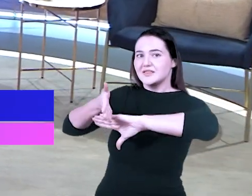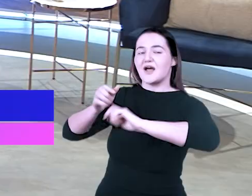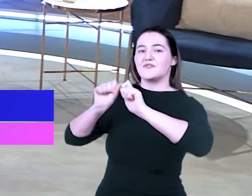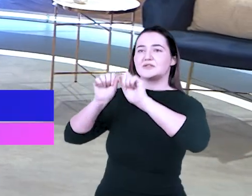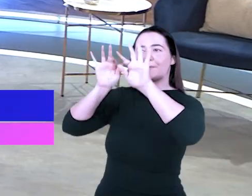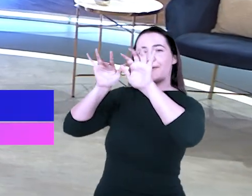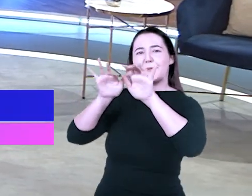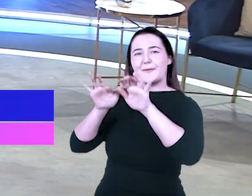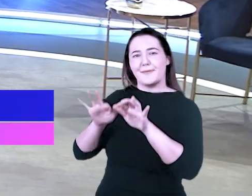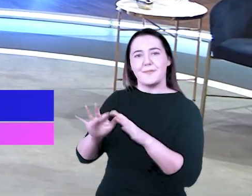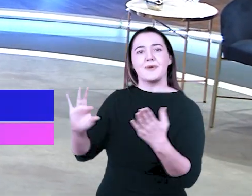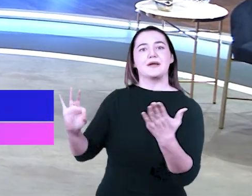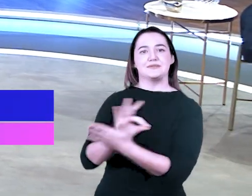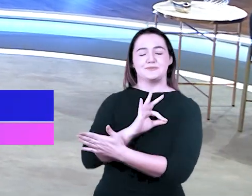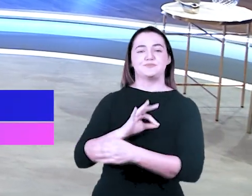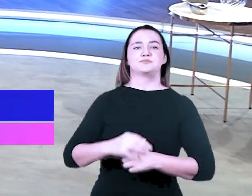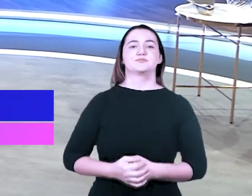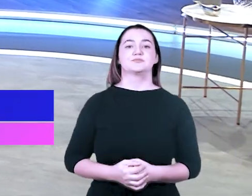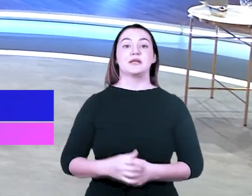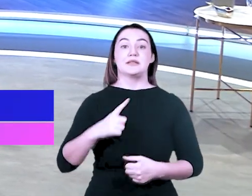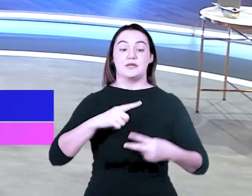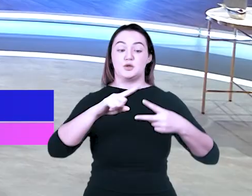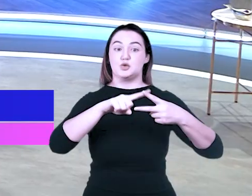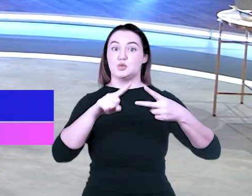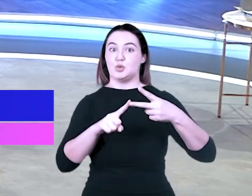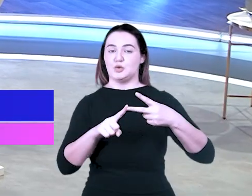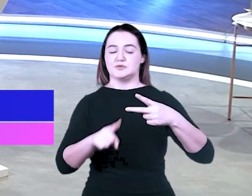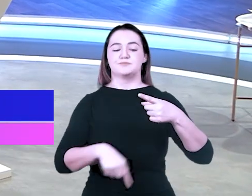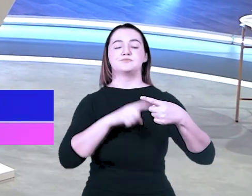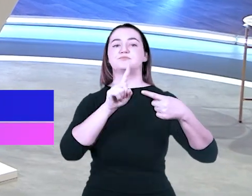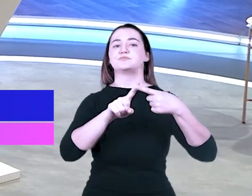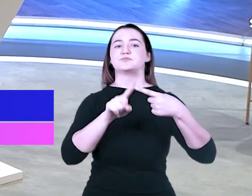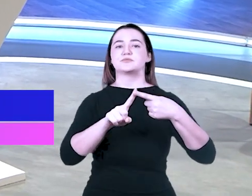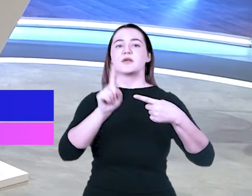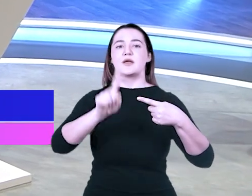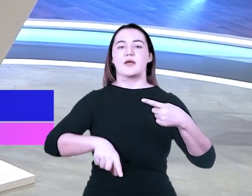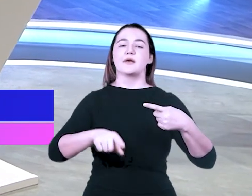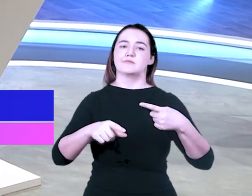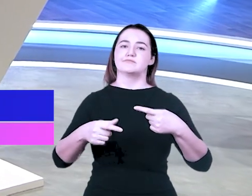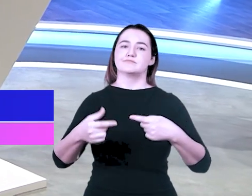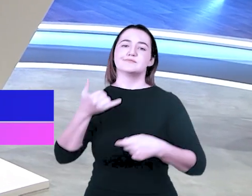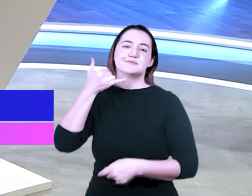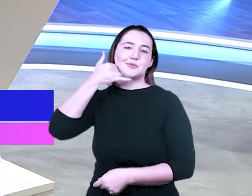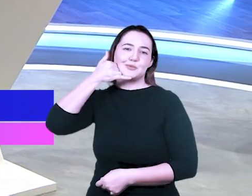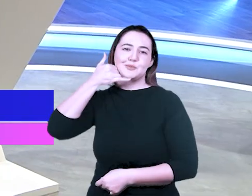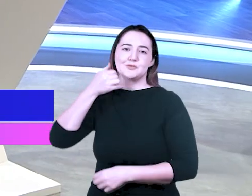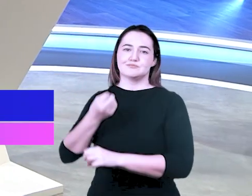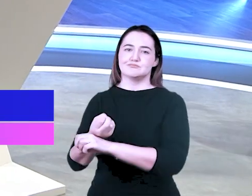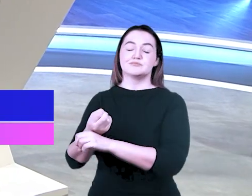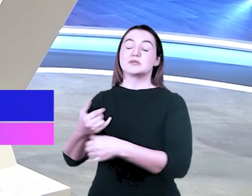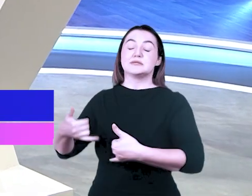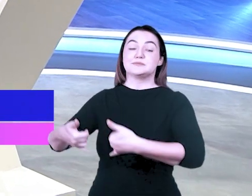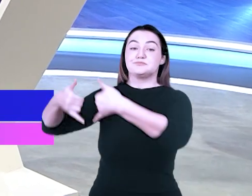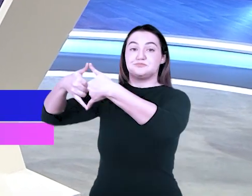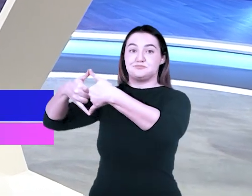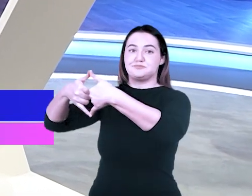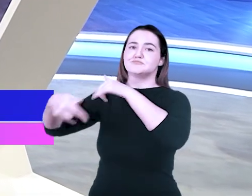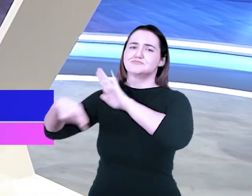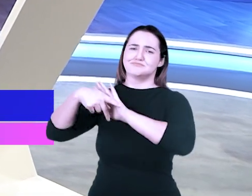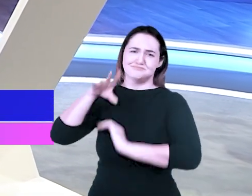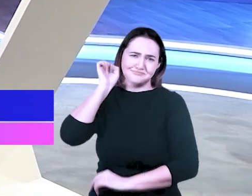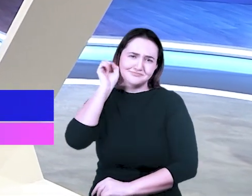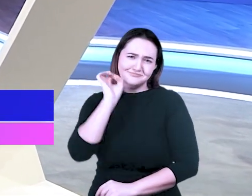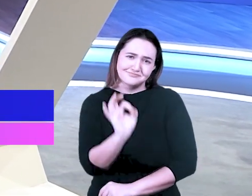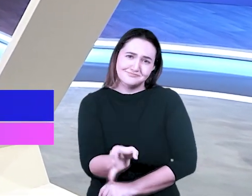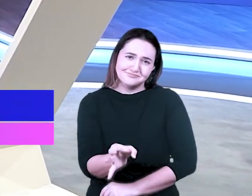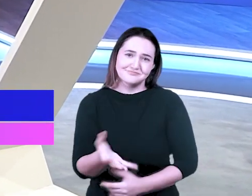E o registro você pode fazer de duas formas. A primeira é pelo telefone, número 12 21